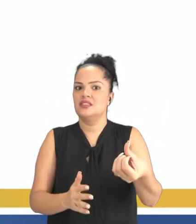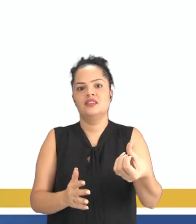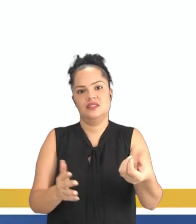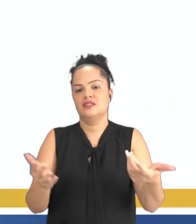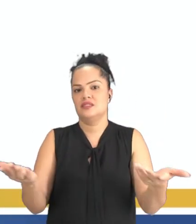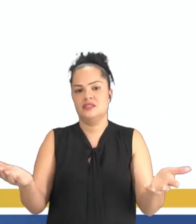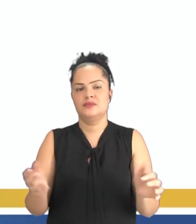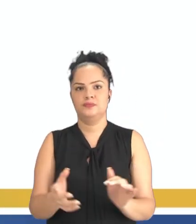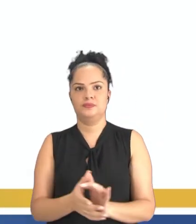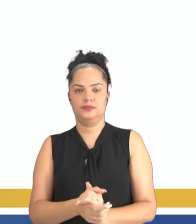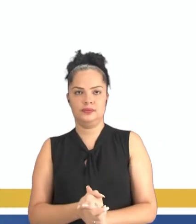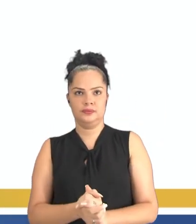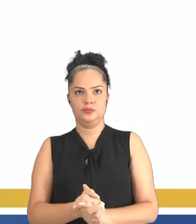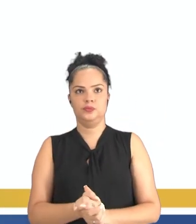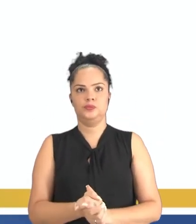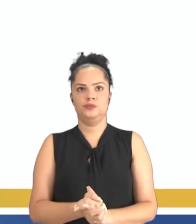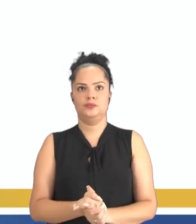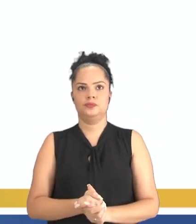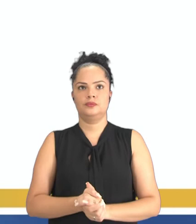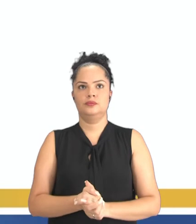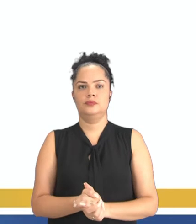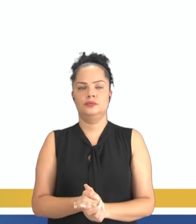cima, ok?